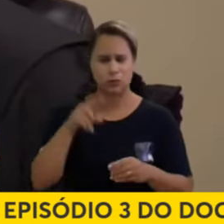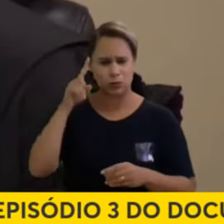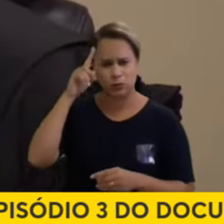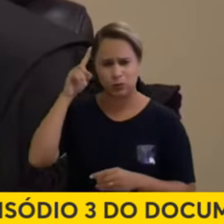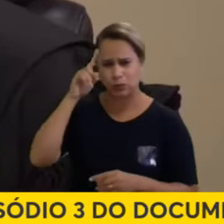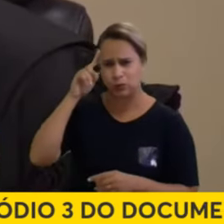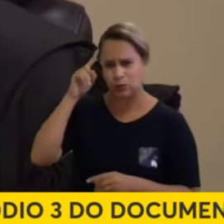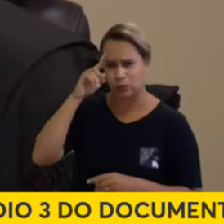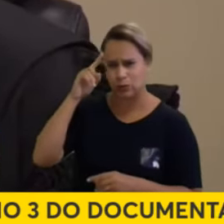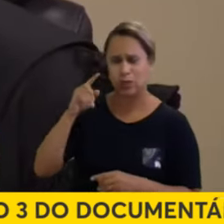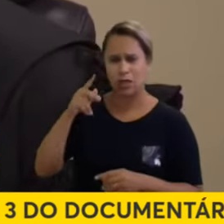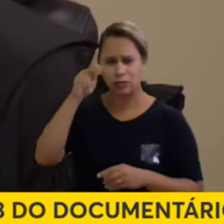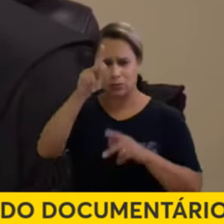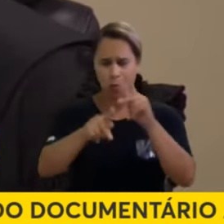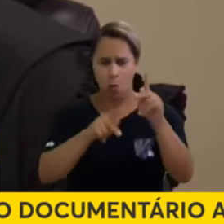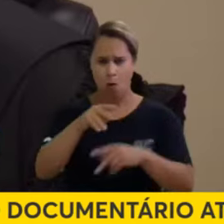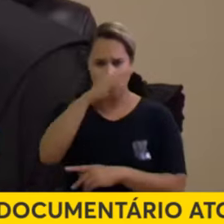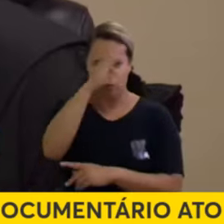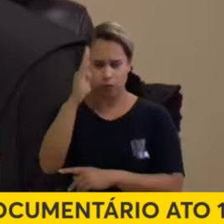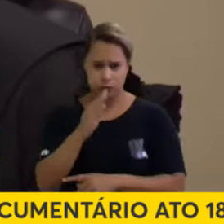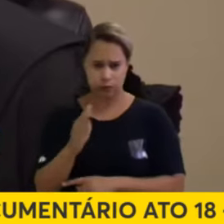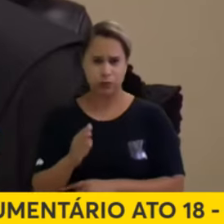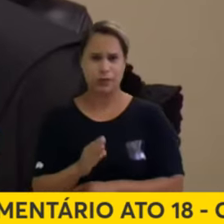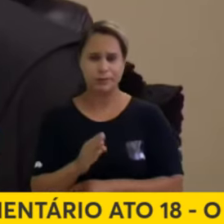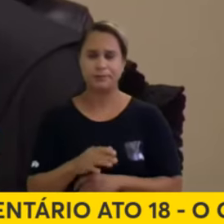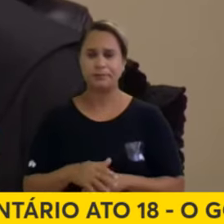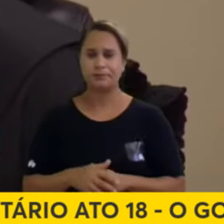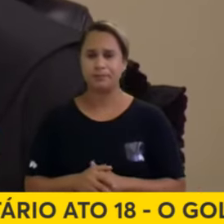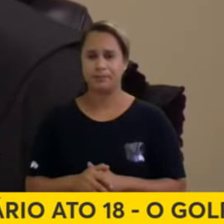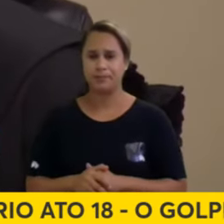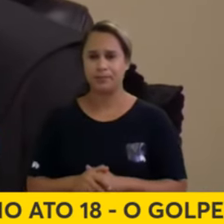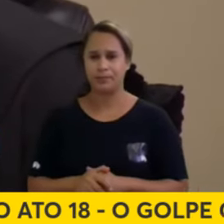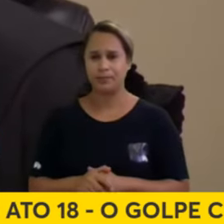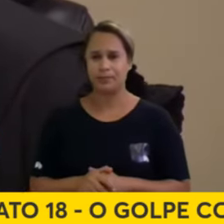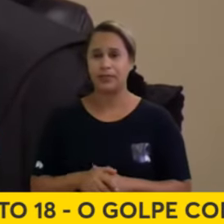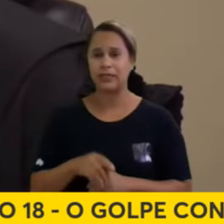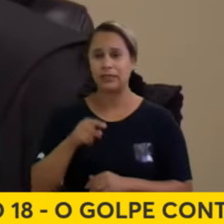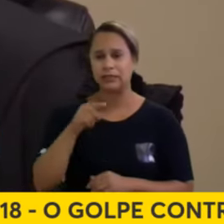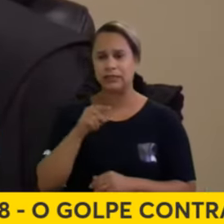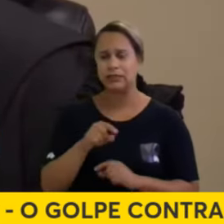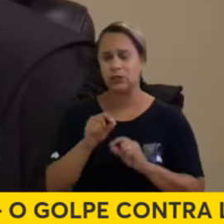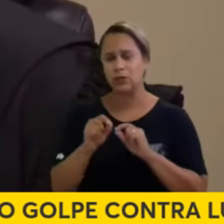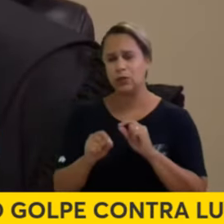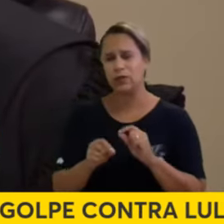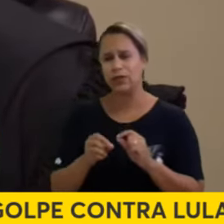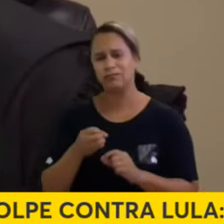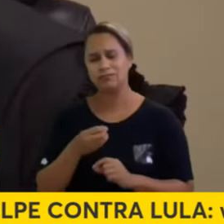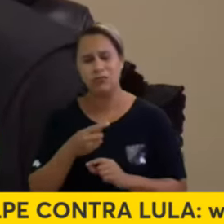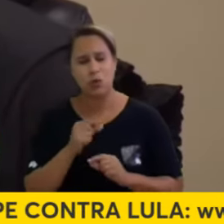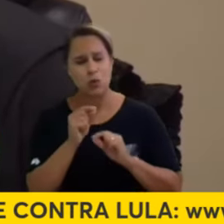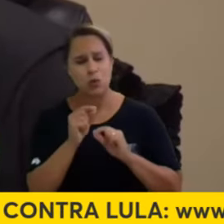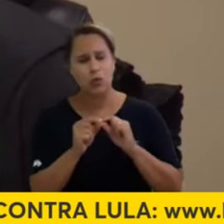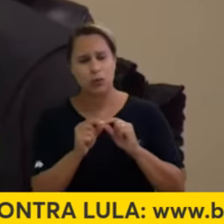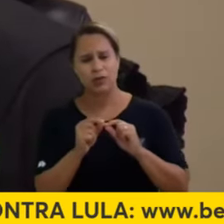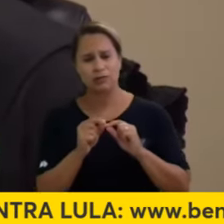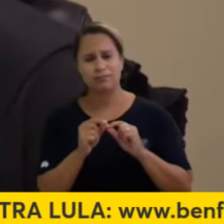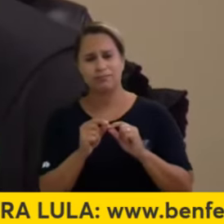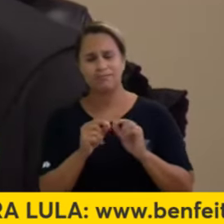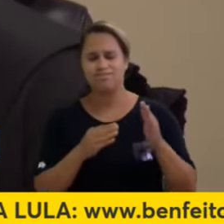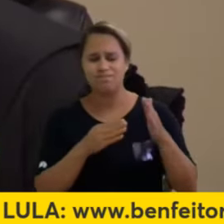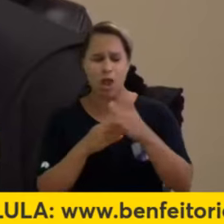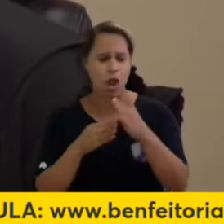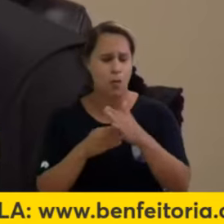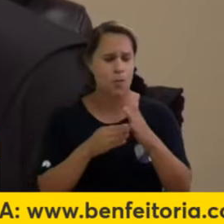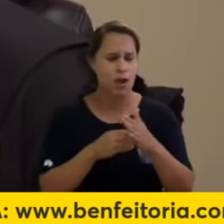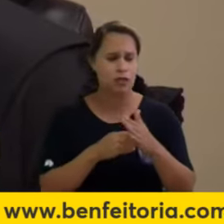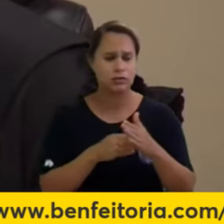homem cordial que habitaria a individualidade dos brasileiros aqui as virtudes republicanas encontram seus limites no privado o que nos